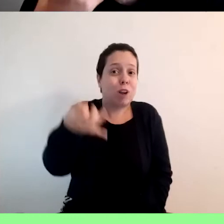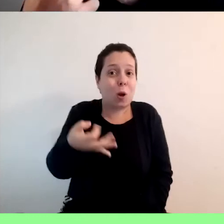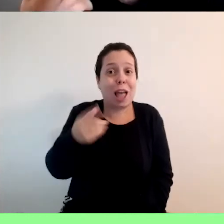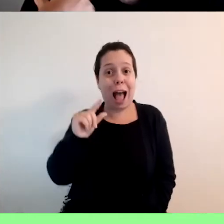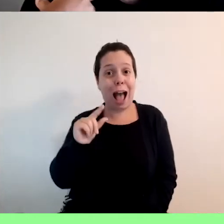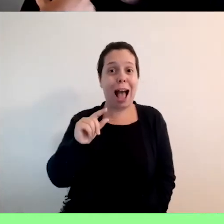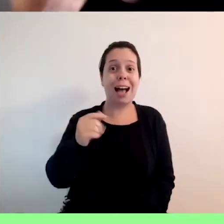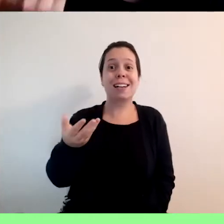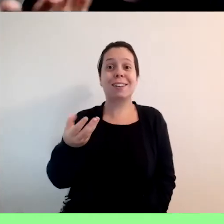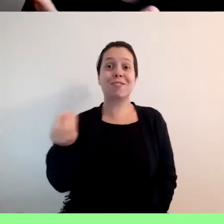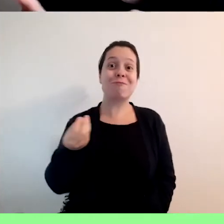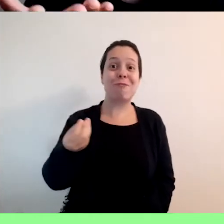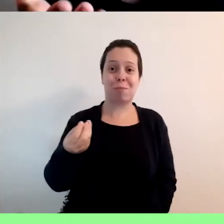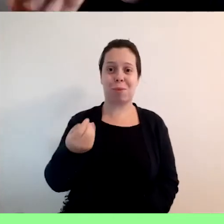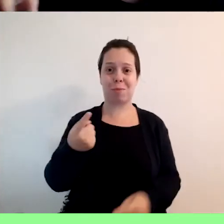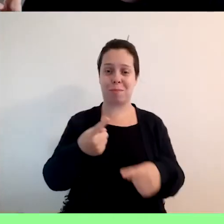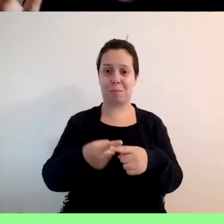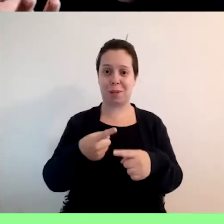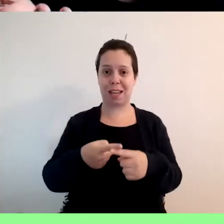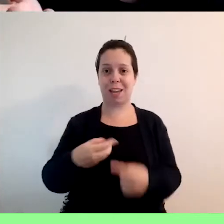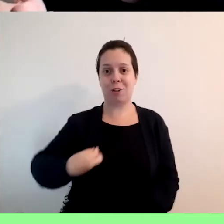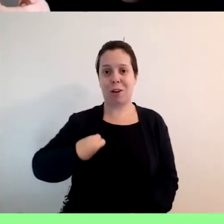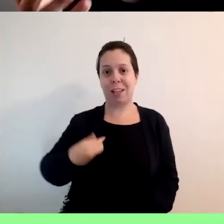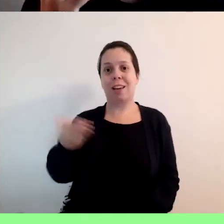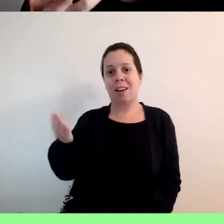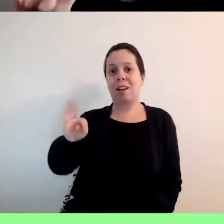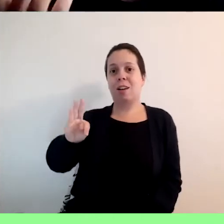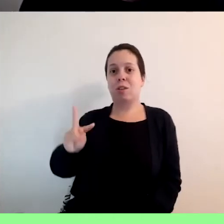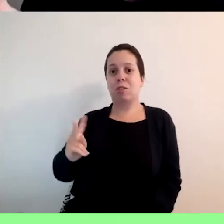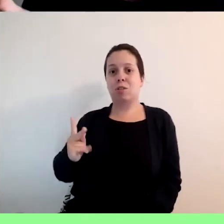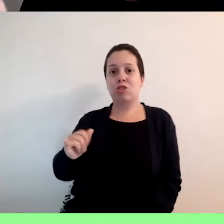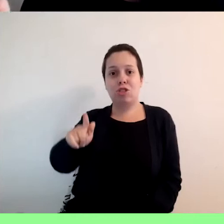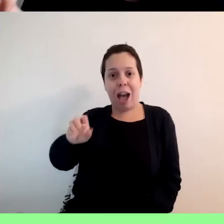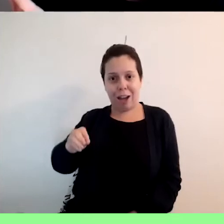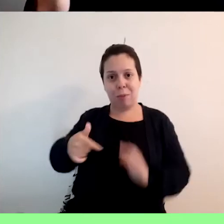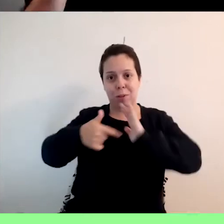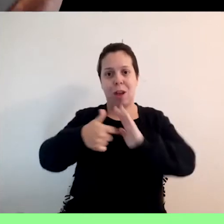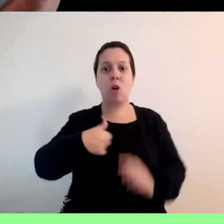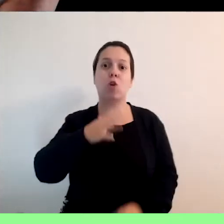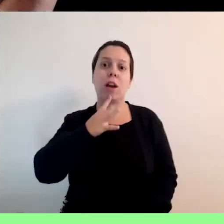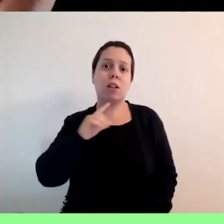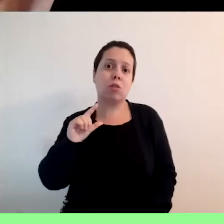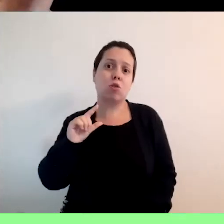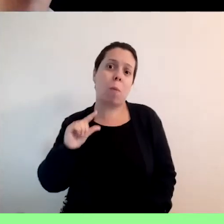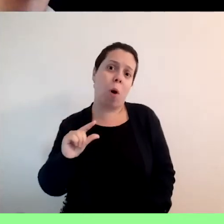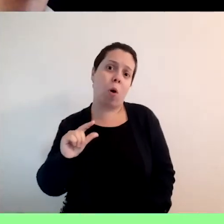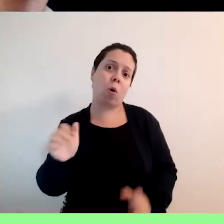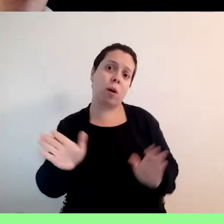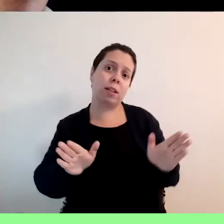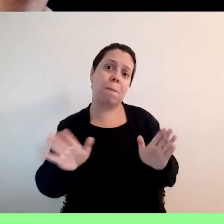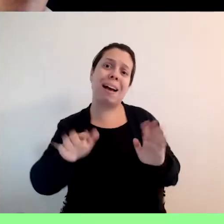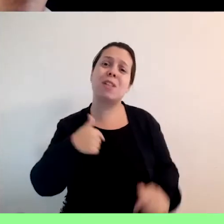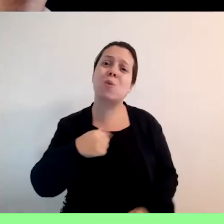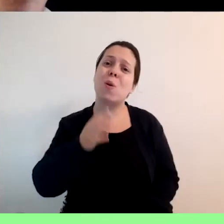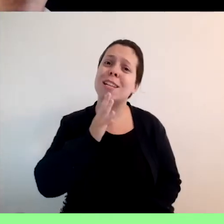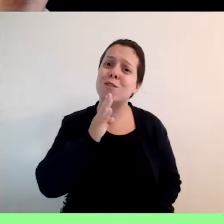como que é isso, assim, porque eu estou aqui, né, o Thiago me apresentou, eu conheço um pouco de acessibilidade, mas eu conheço pouco, muito pouco em relação